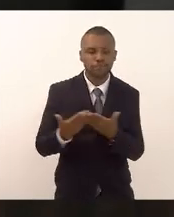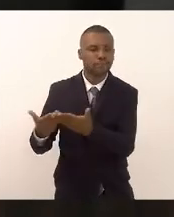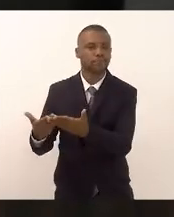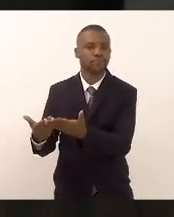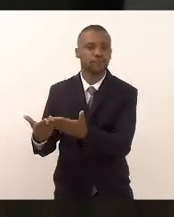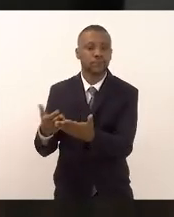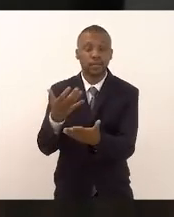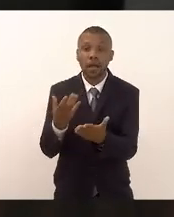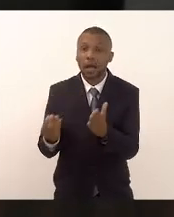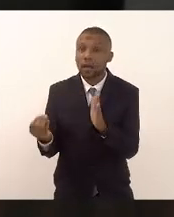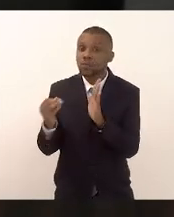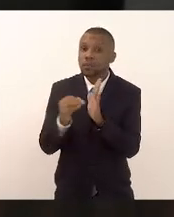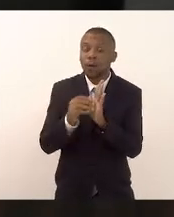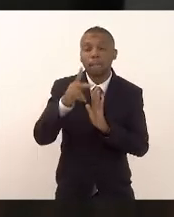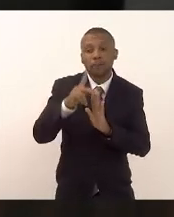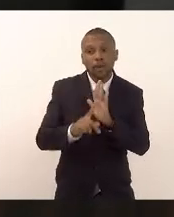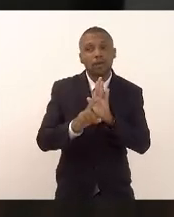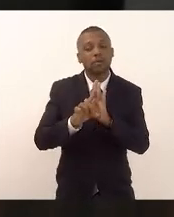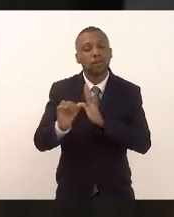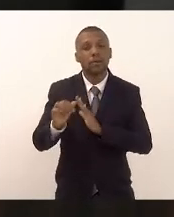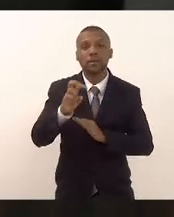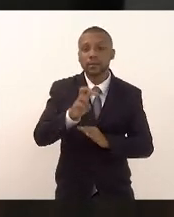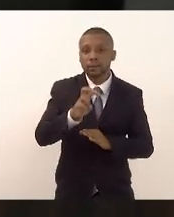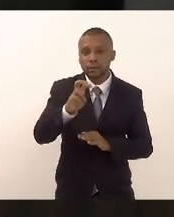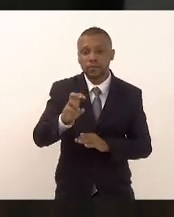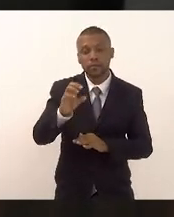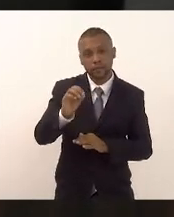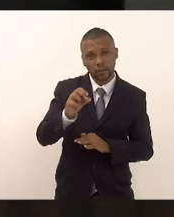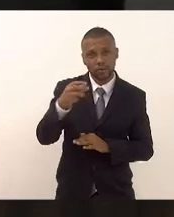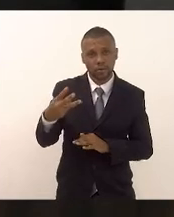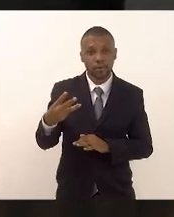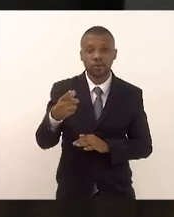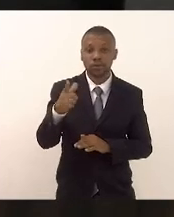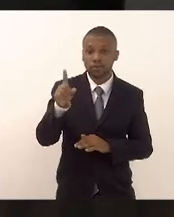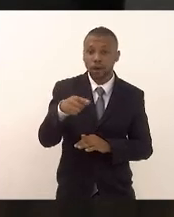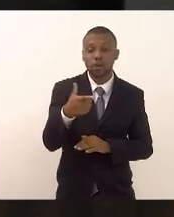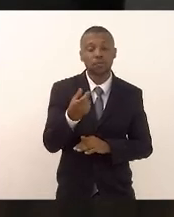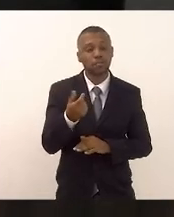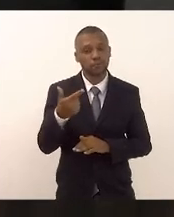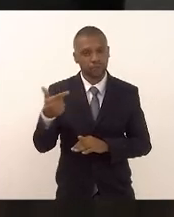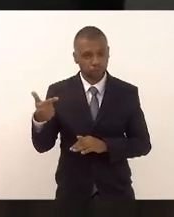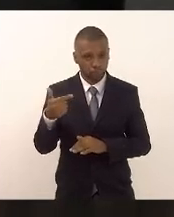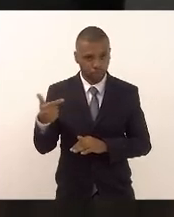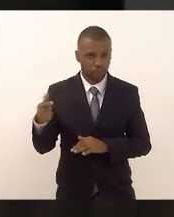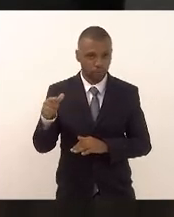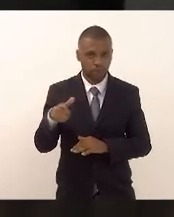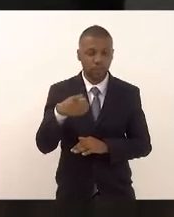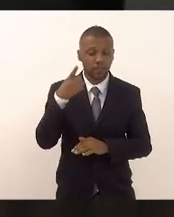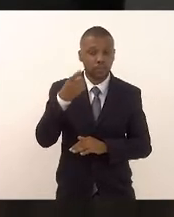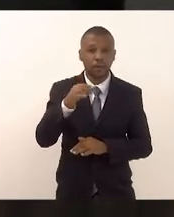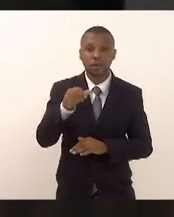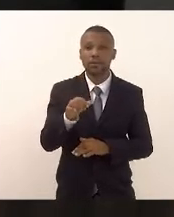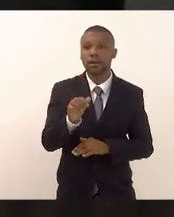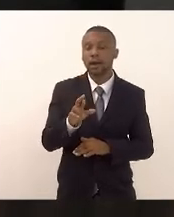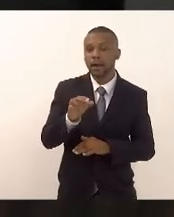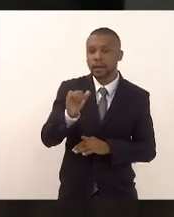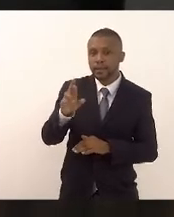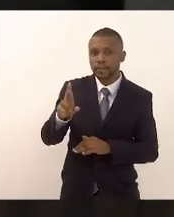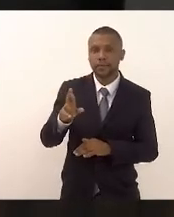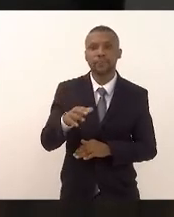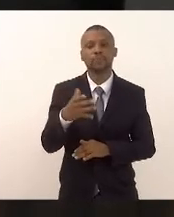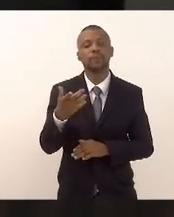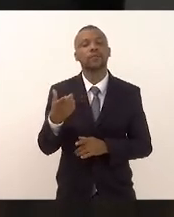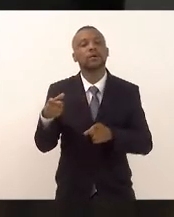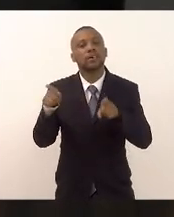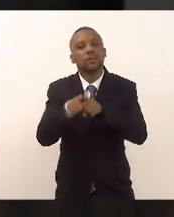ordem do dia do projeto de lei 5503 de 22, deputado Jari. Se os que aprovam, permaneçam como estão, aprovado.